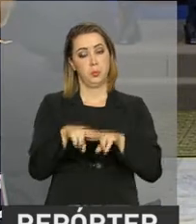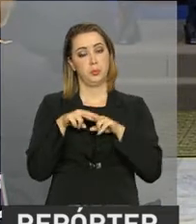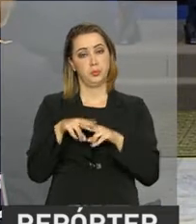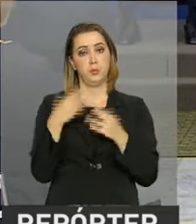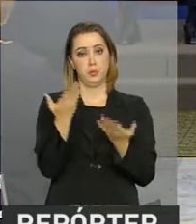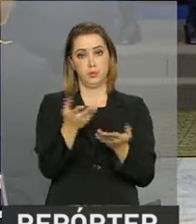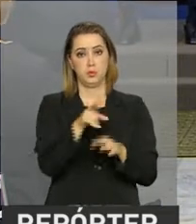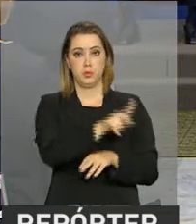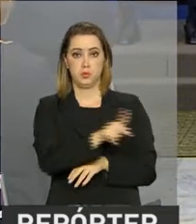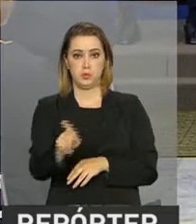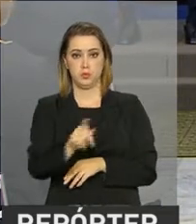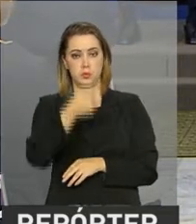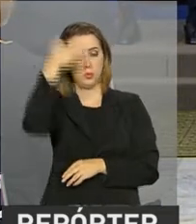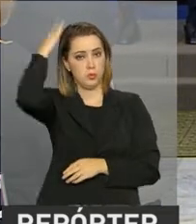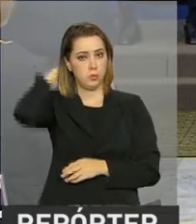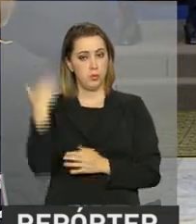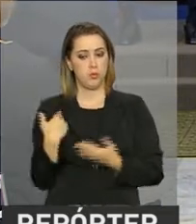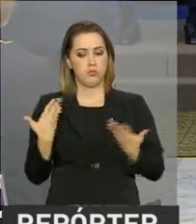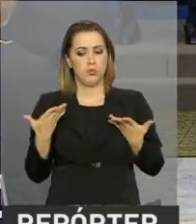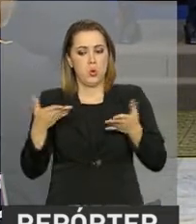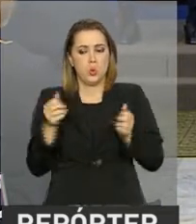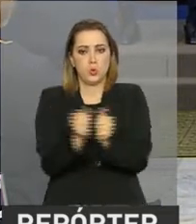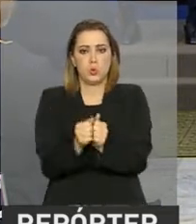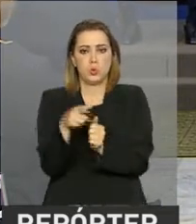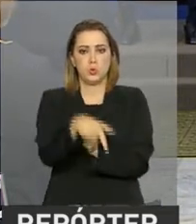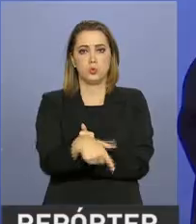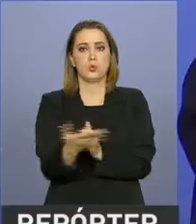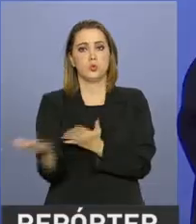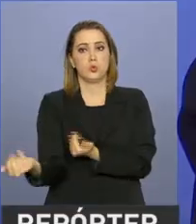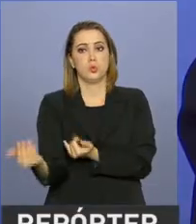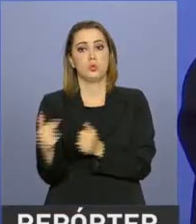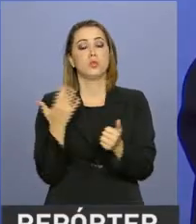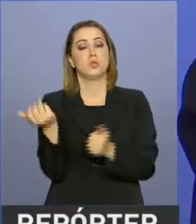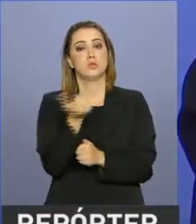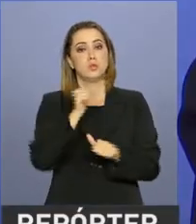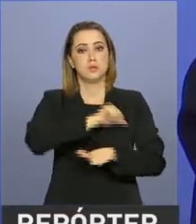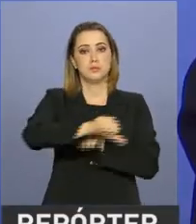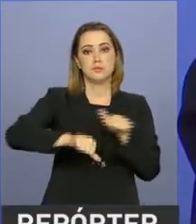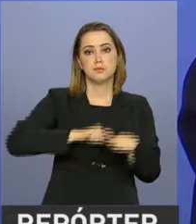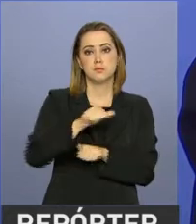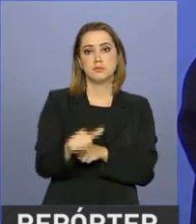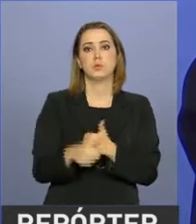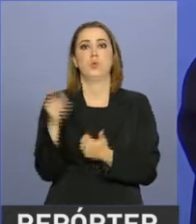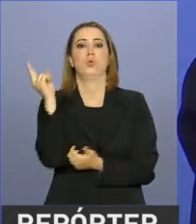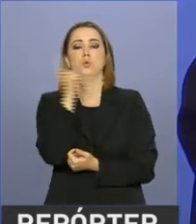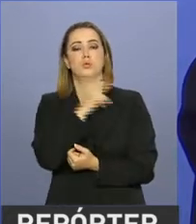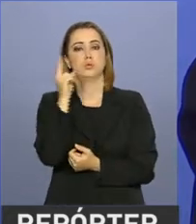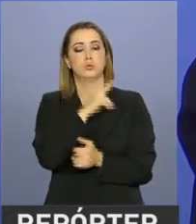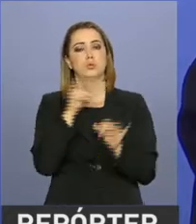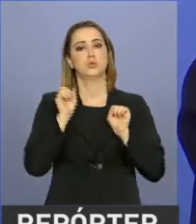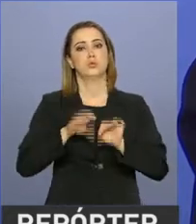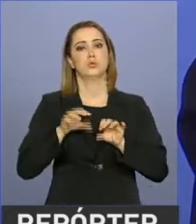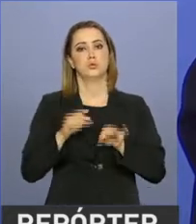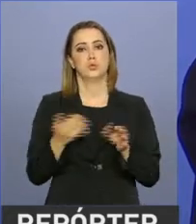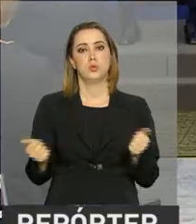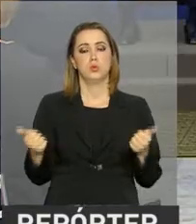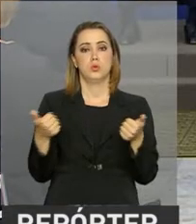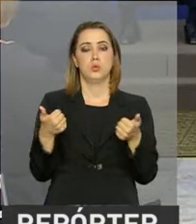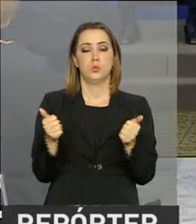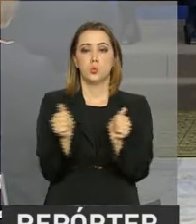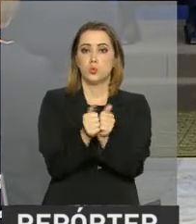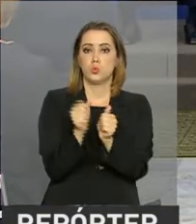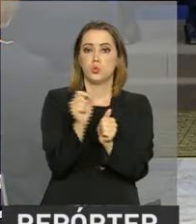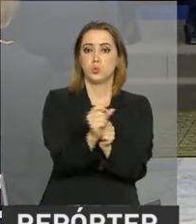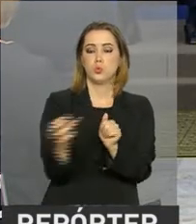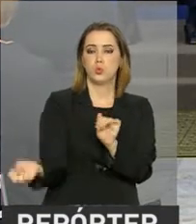isso senhor presidente faço parte dos jovens que desejam mudanças urgentes na educação acompanhado de um projecto inovador